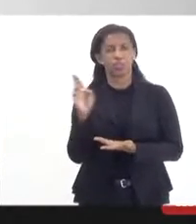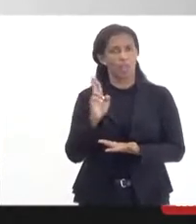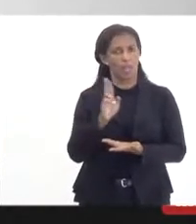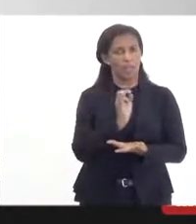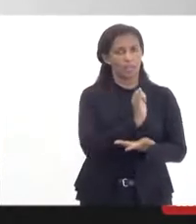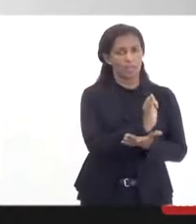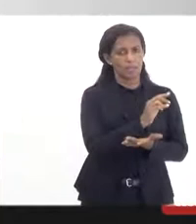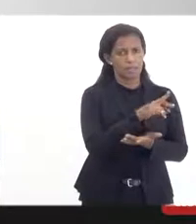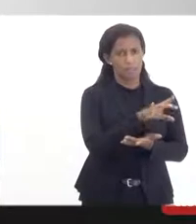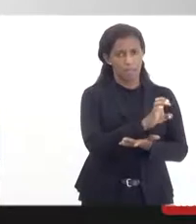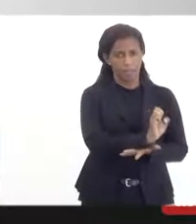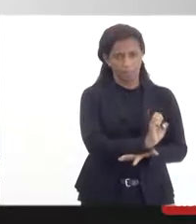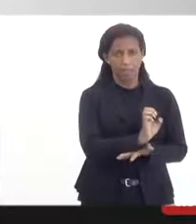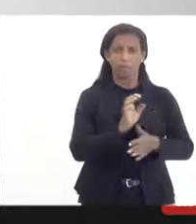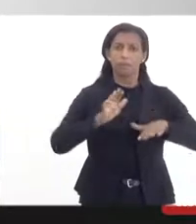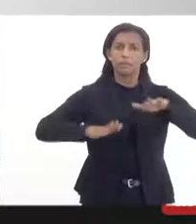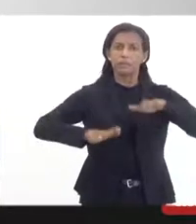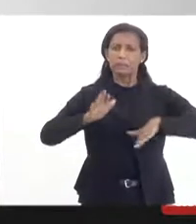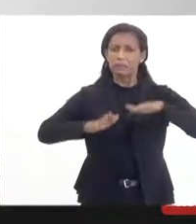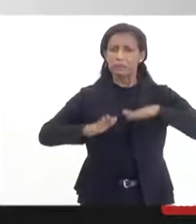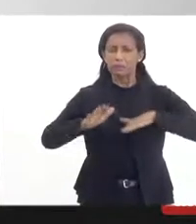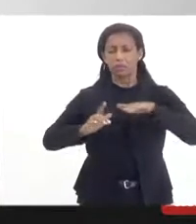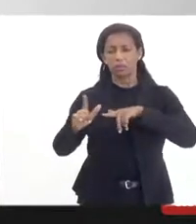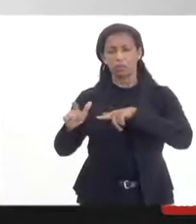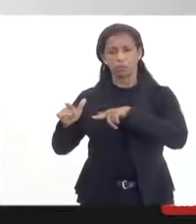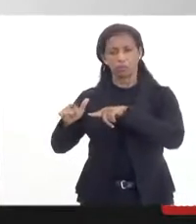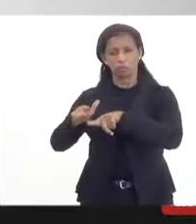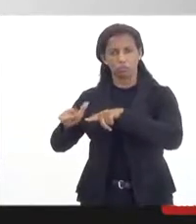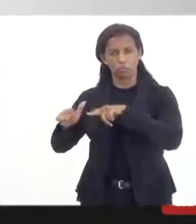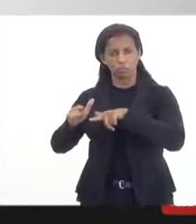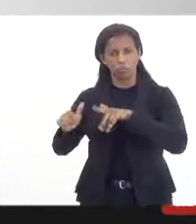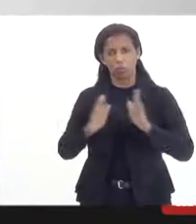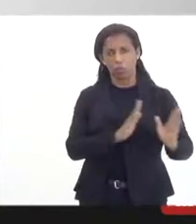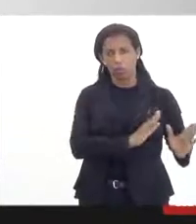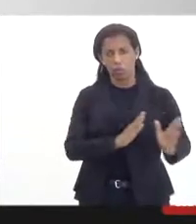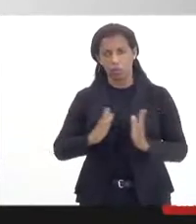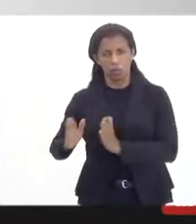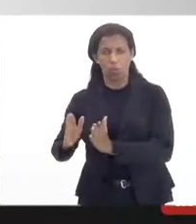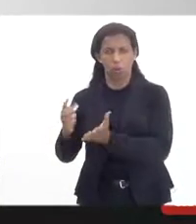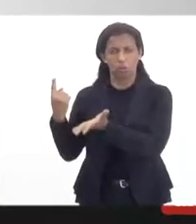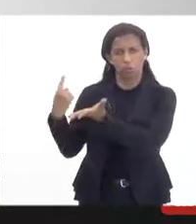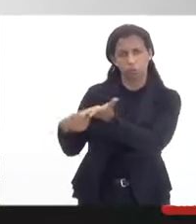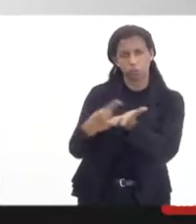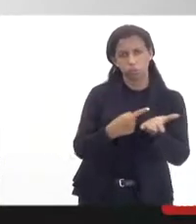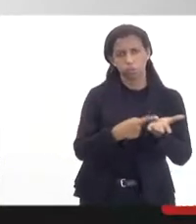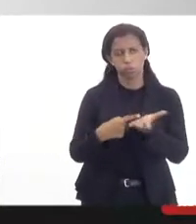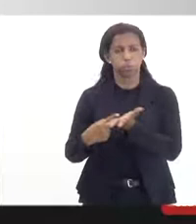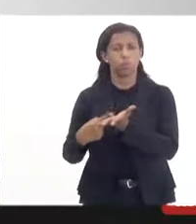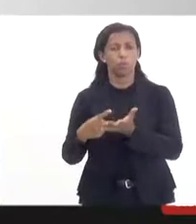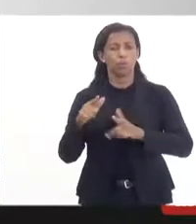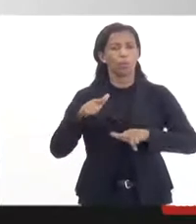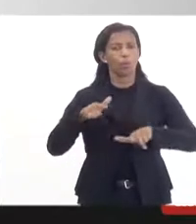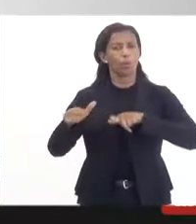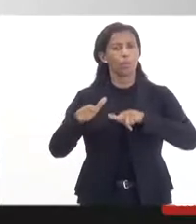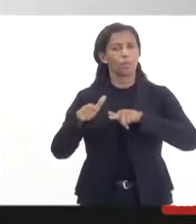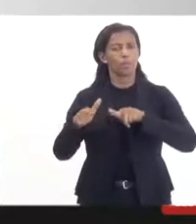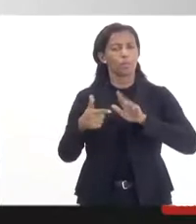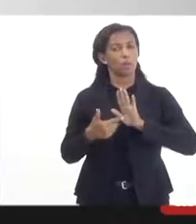isso tanto em suas operações ordinárias quanto eventualmente decorrentes de acordos ou operações que